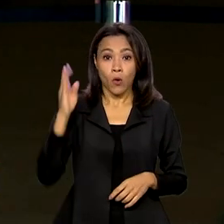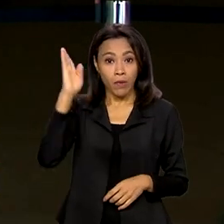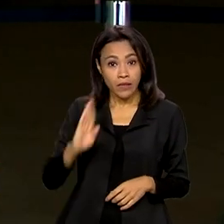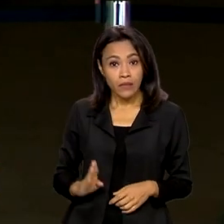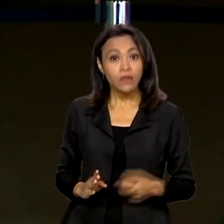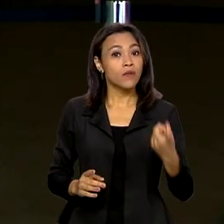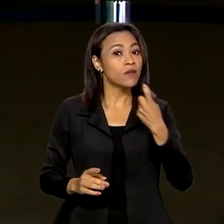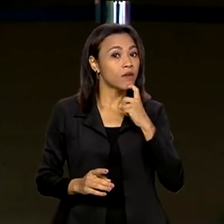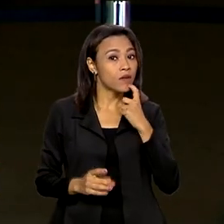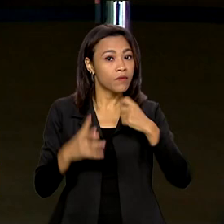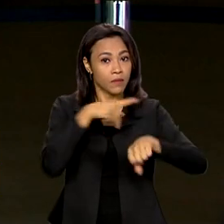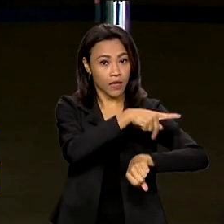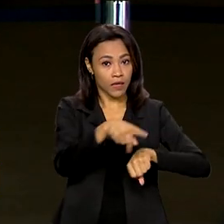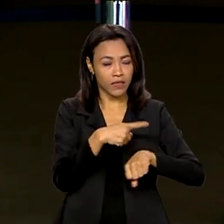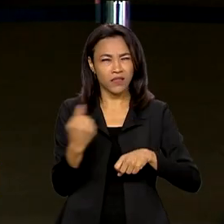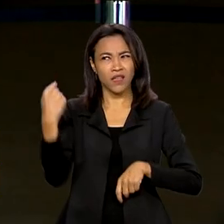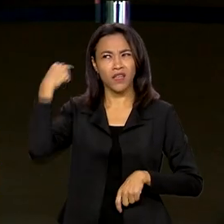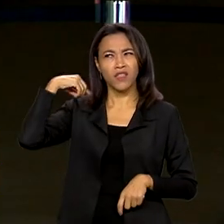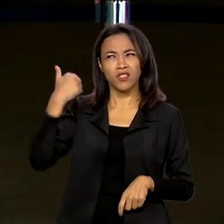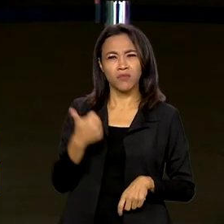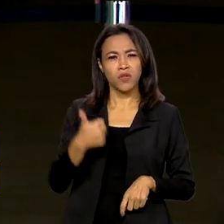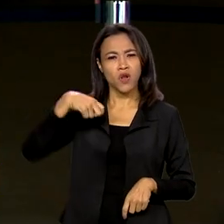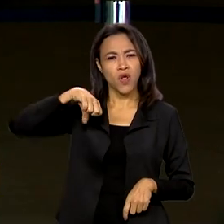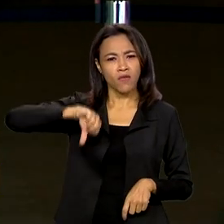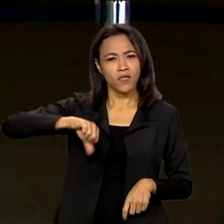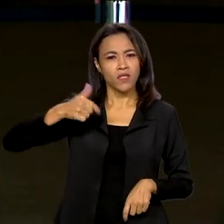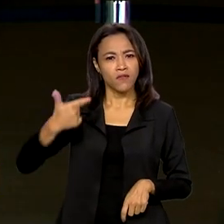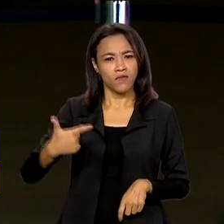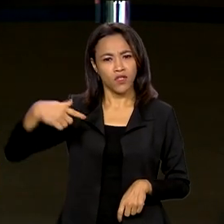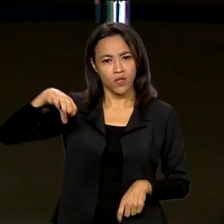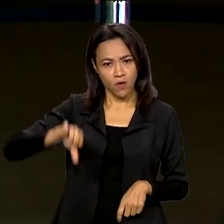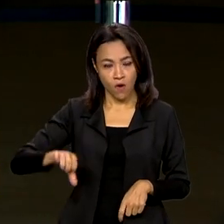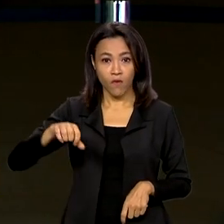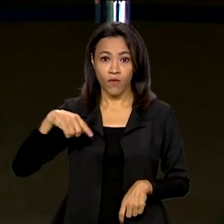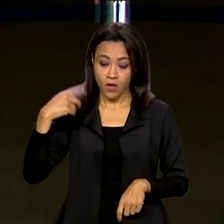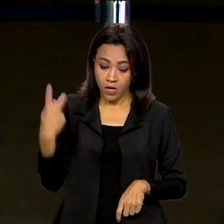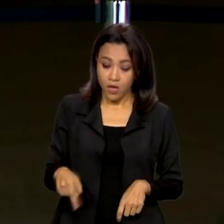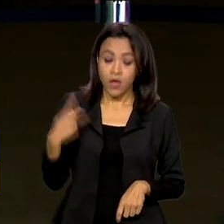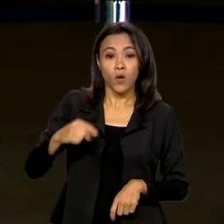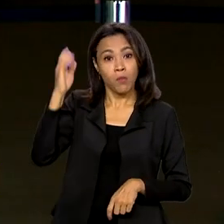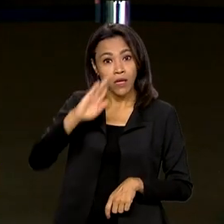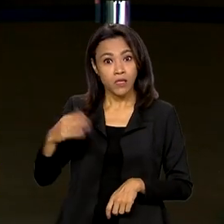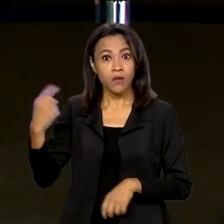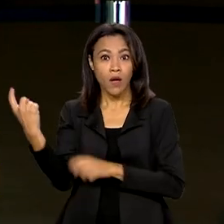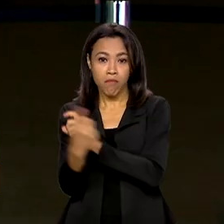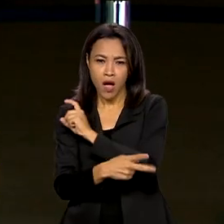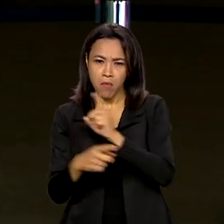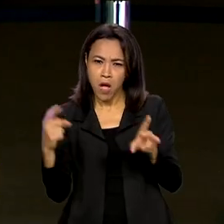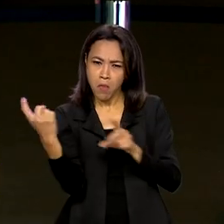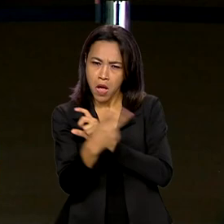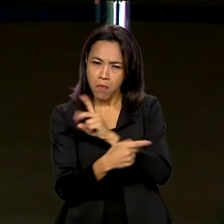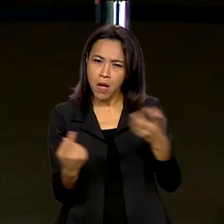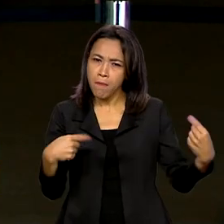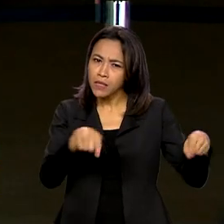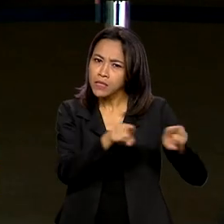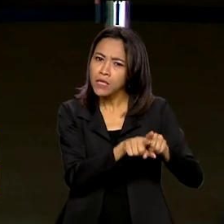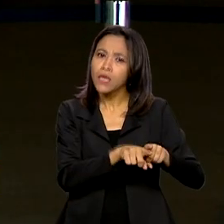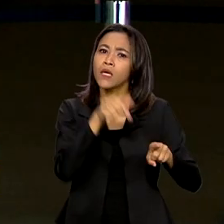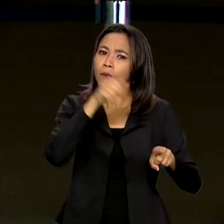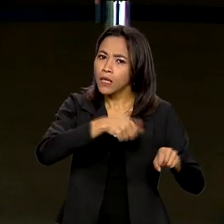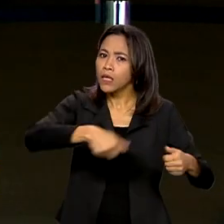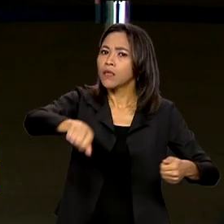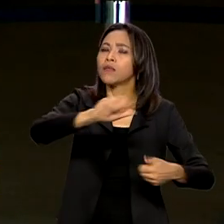desde 1929. O nosso país é o principal parceiro comercial da Finlândia aqui na América Latina. O